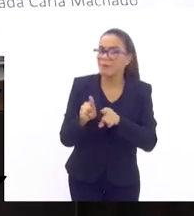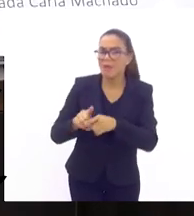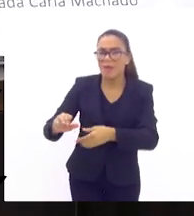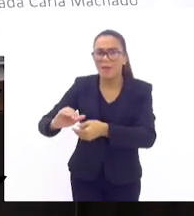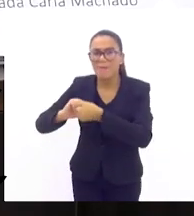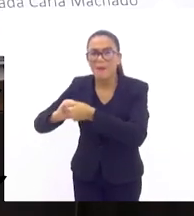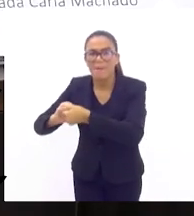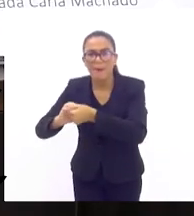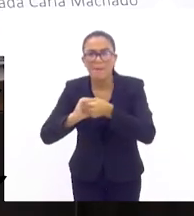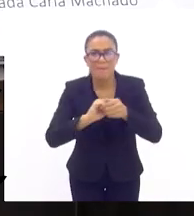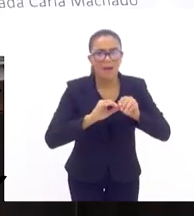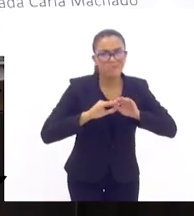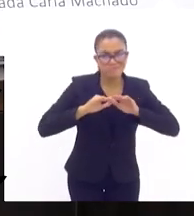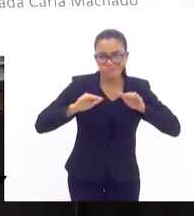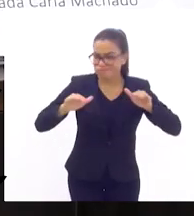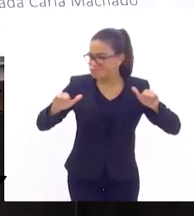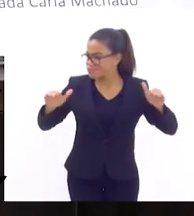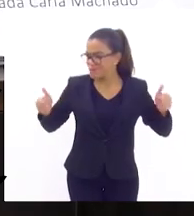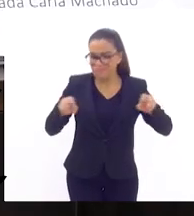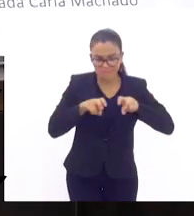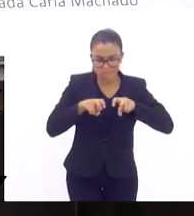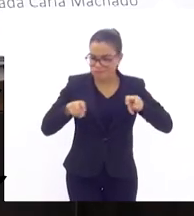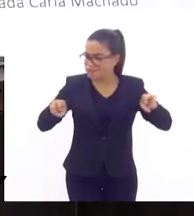toda a mesa aqui. Eu